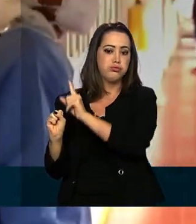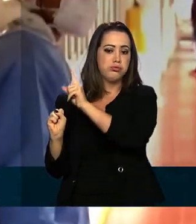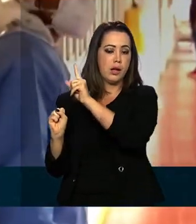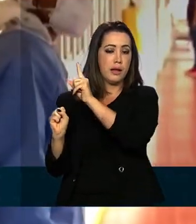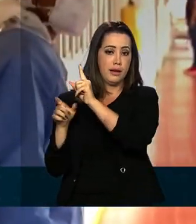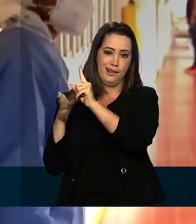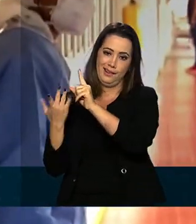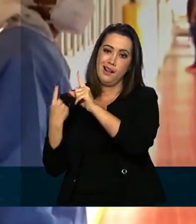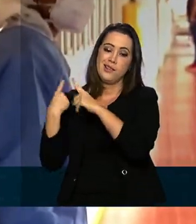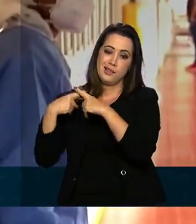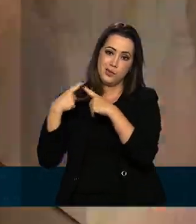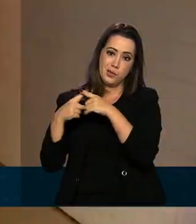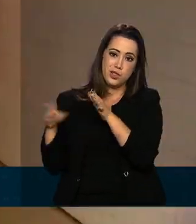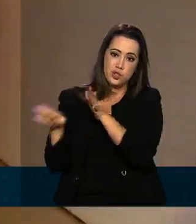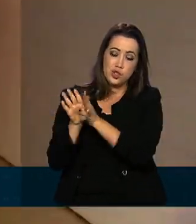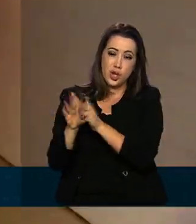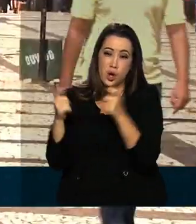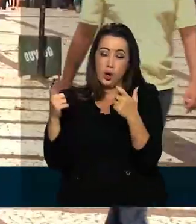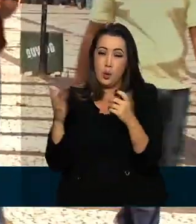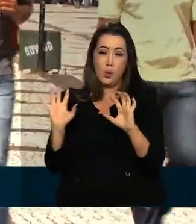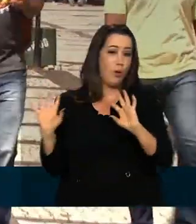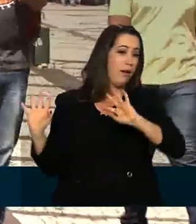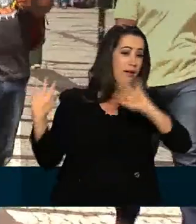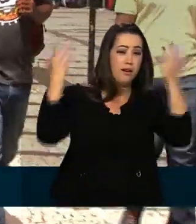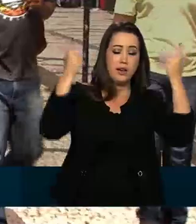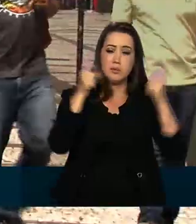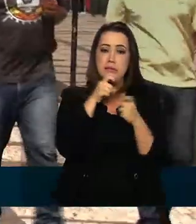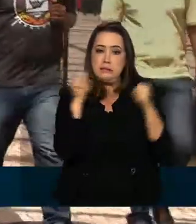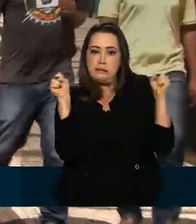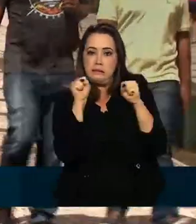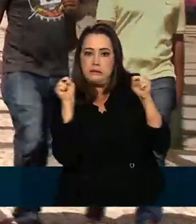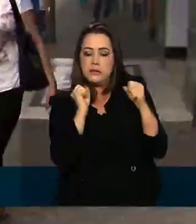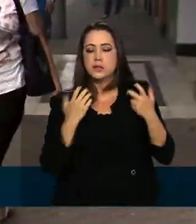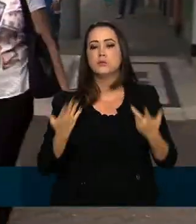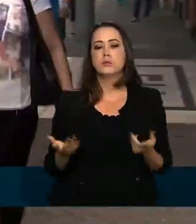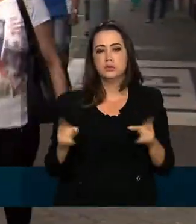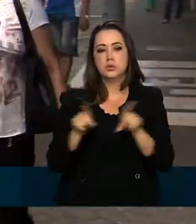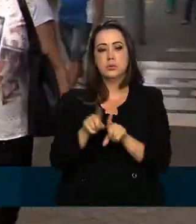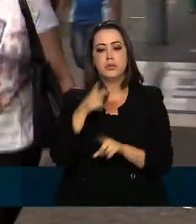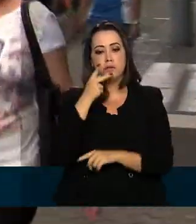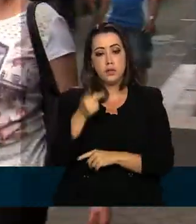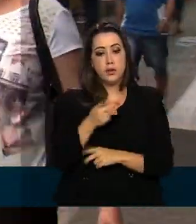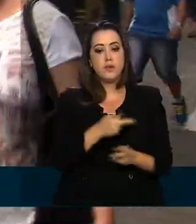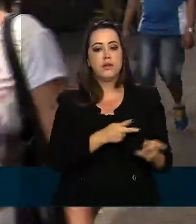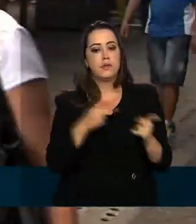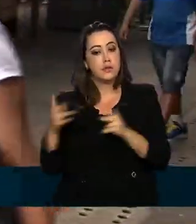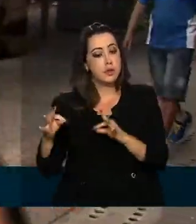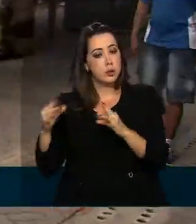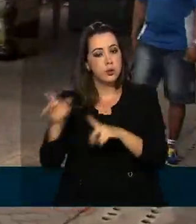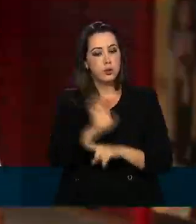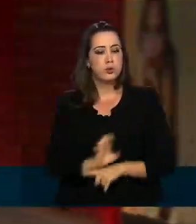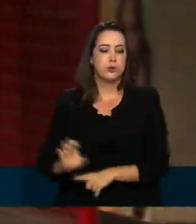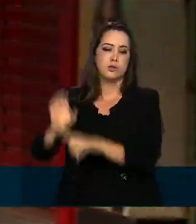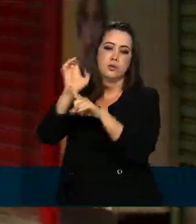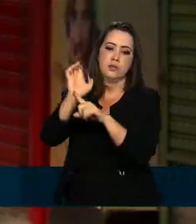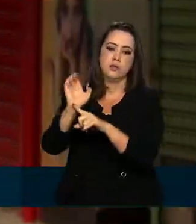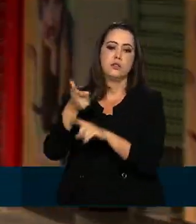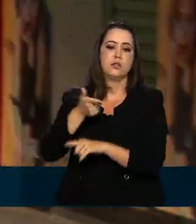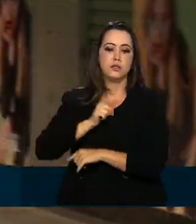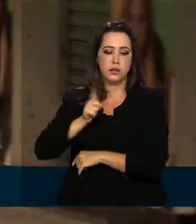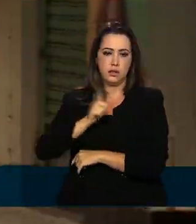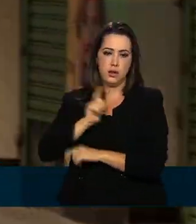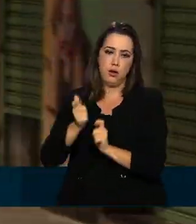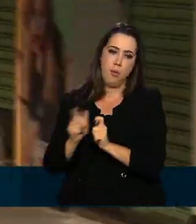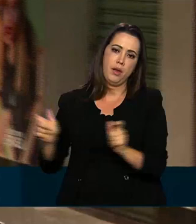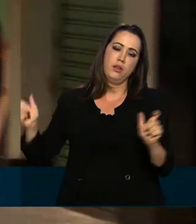Brasil, devido à chegada do inverno. Pazuello também afirmou que irá pessoalmente a todos os estados onde há previsão